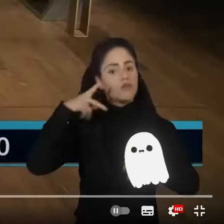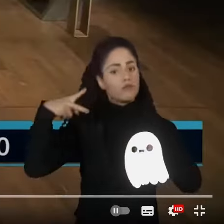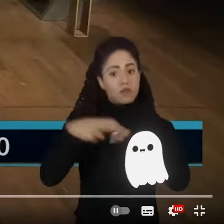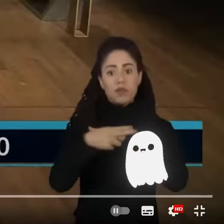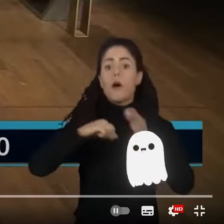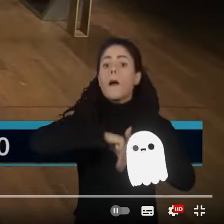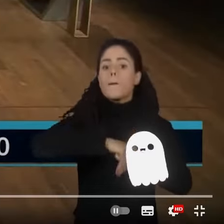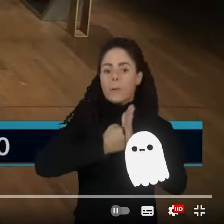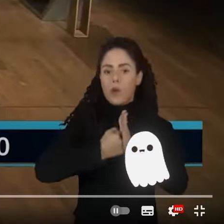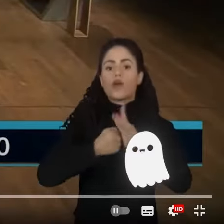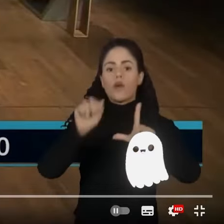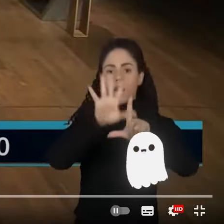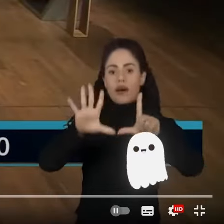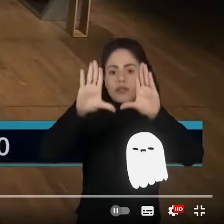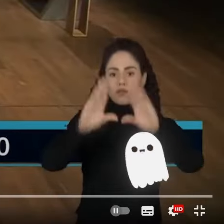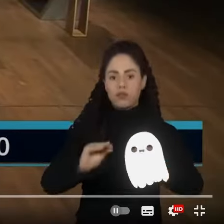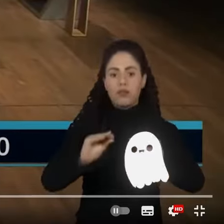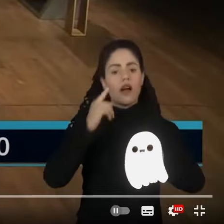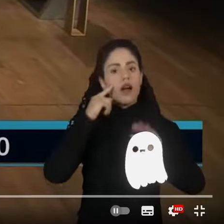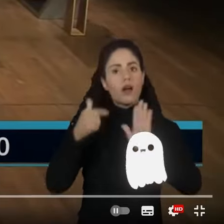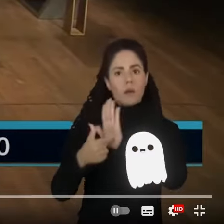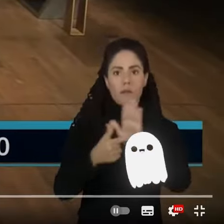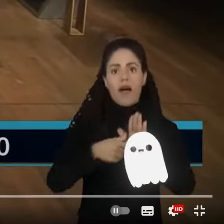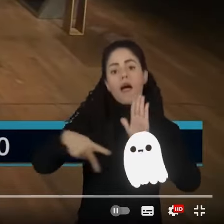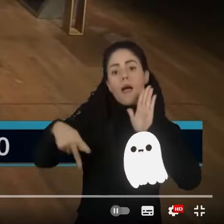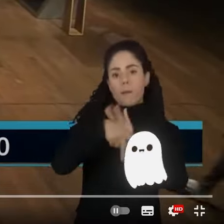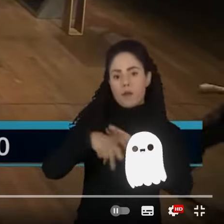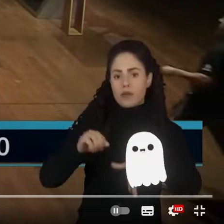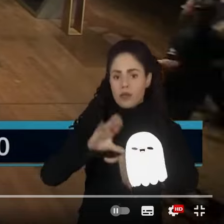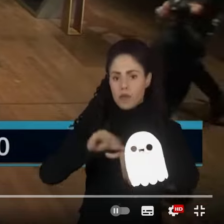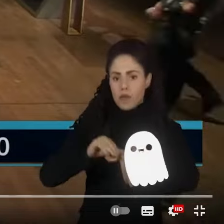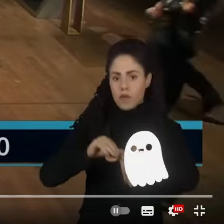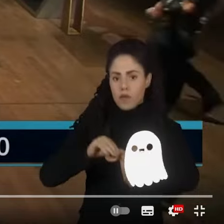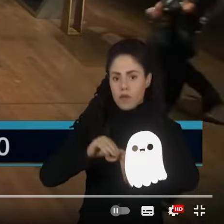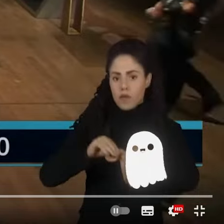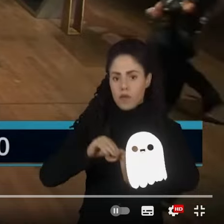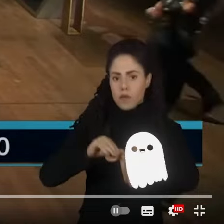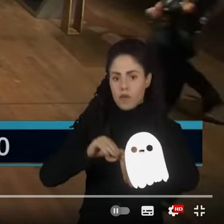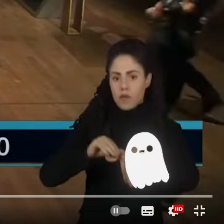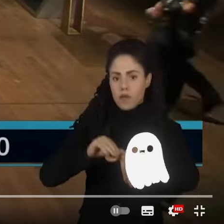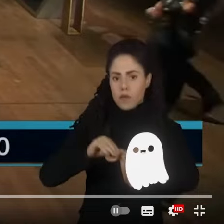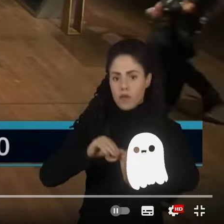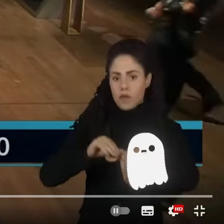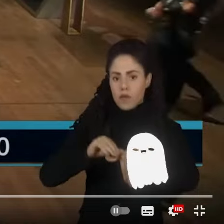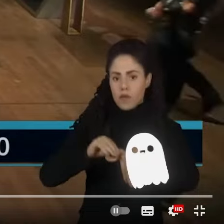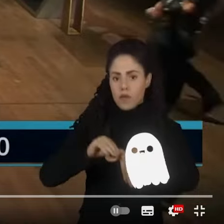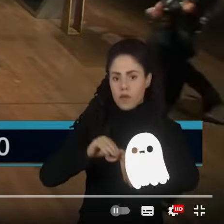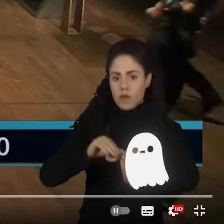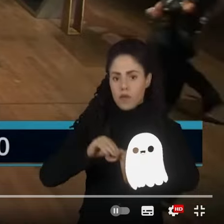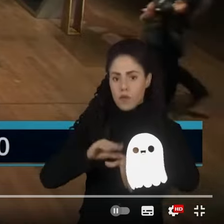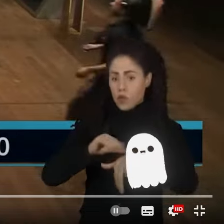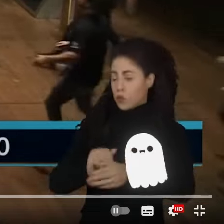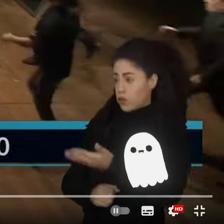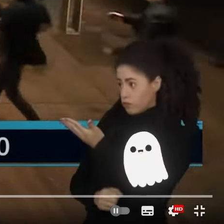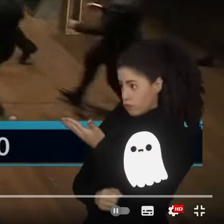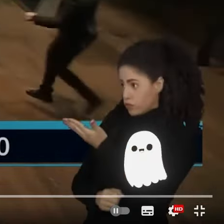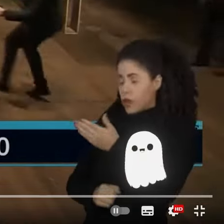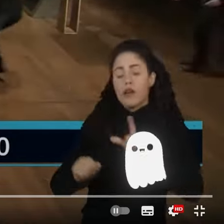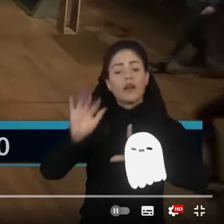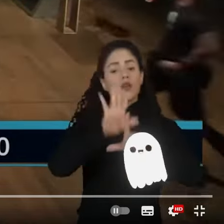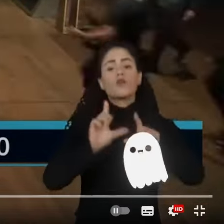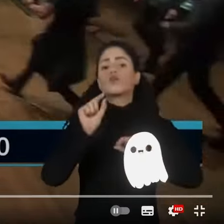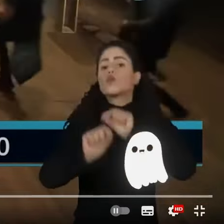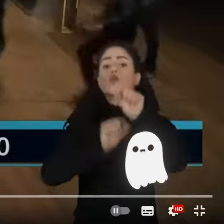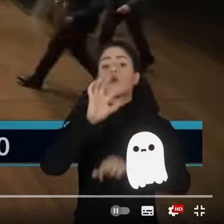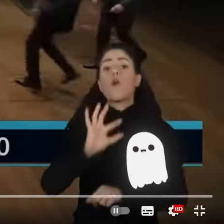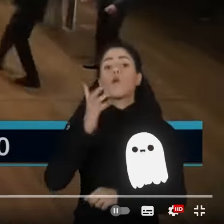exclusividade pela TV Cultura mostram um ângulo aberto no momento da cadeirada. Por que a segunda não pegou, cara? Que raiva! Pablo Marçal.